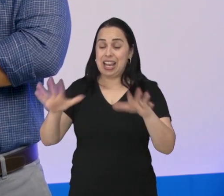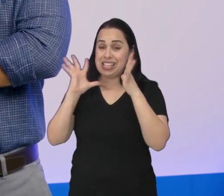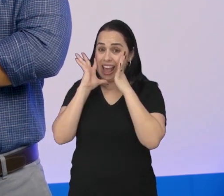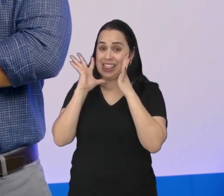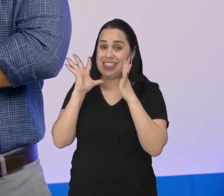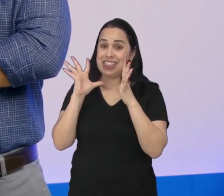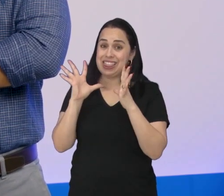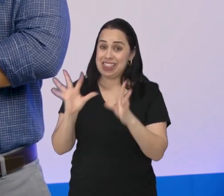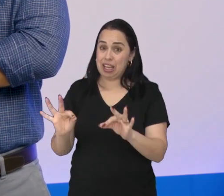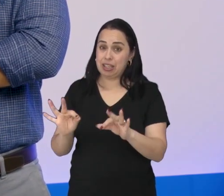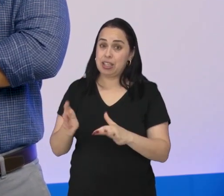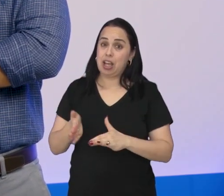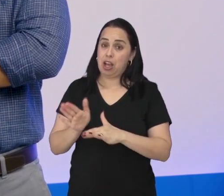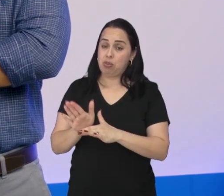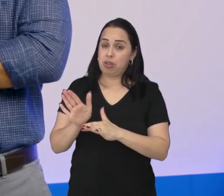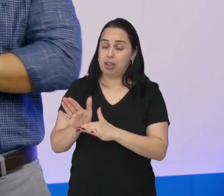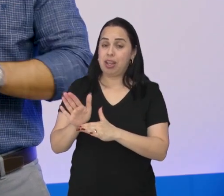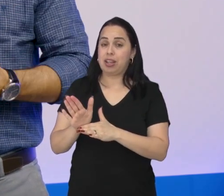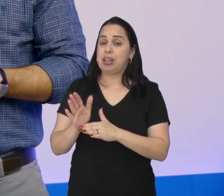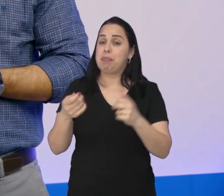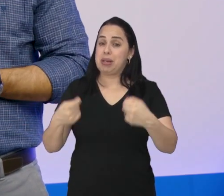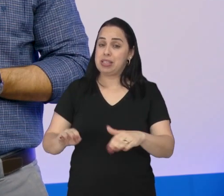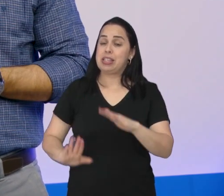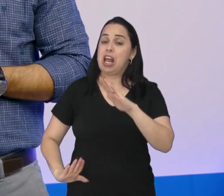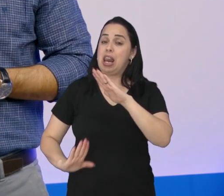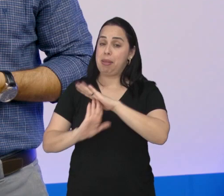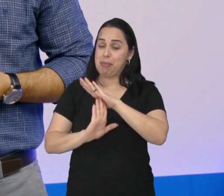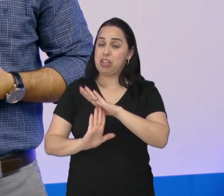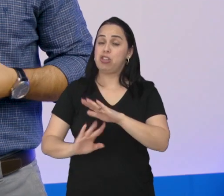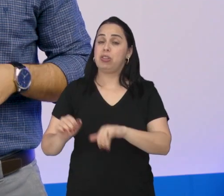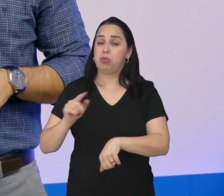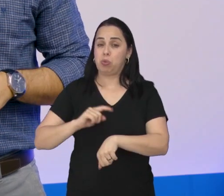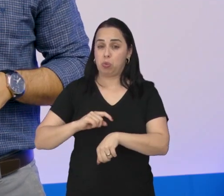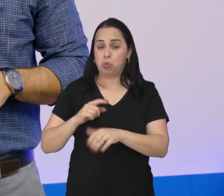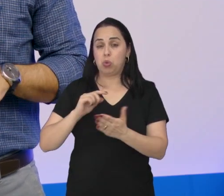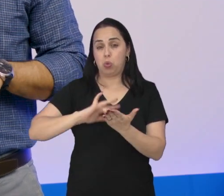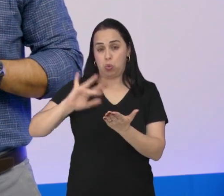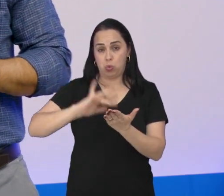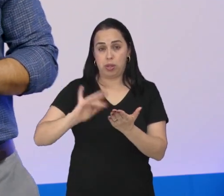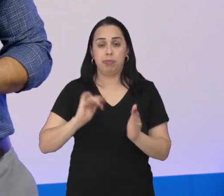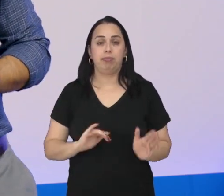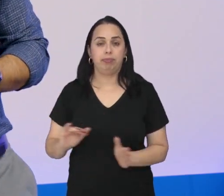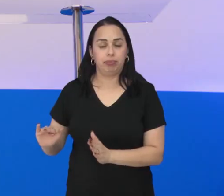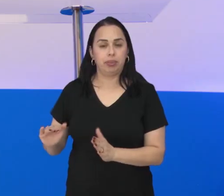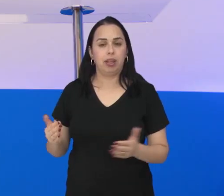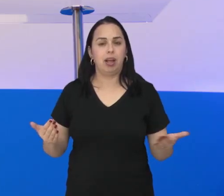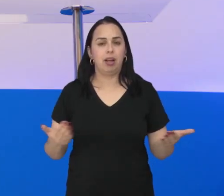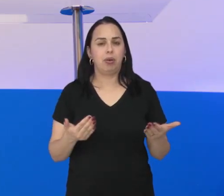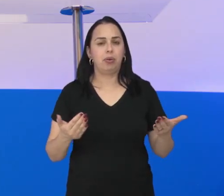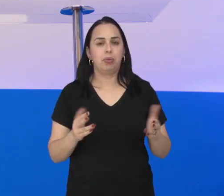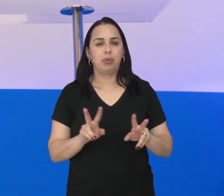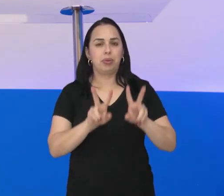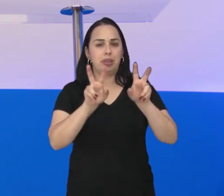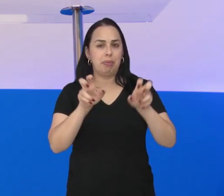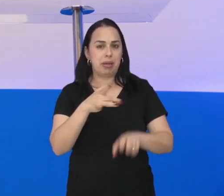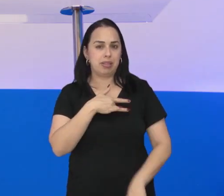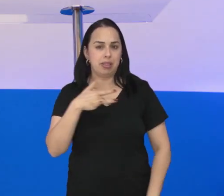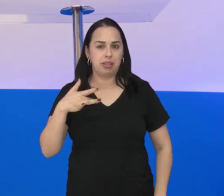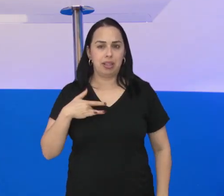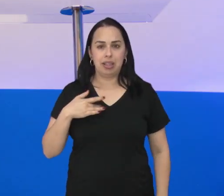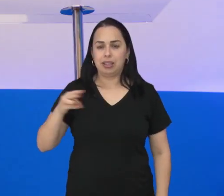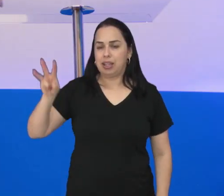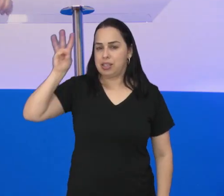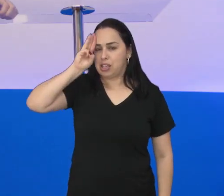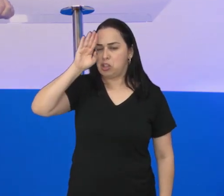nas crianças e ajudar a entender os limites do uso do celular. E o tema agora é saúde.